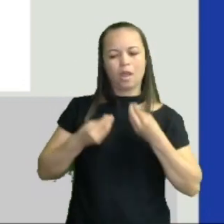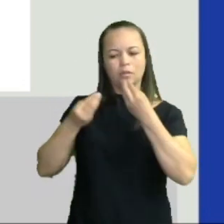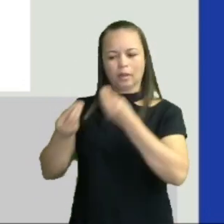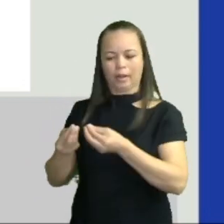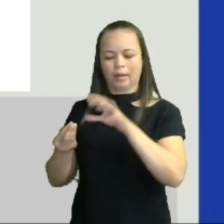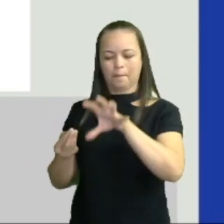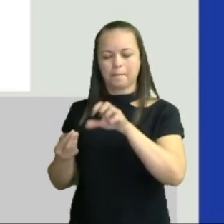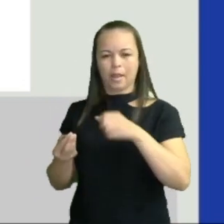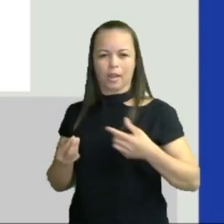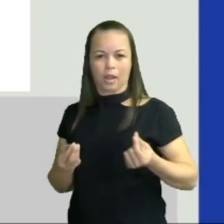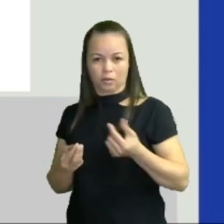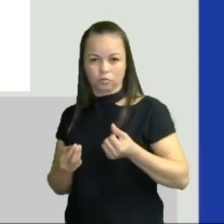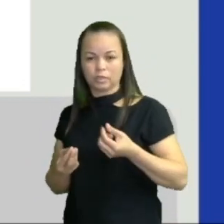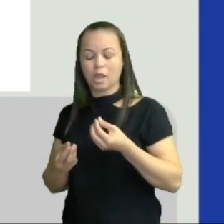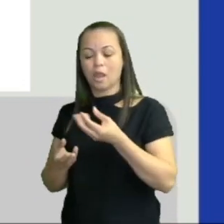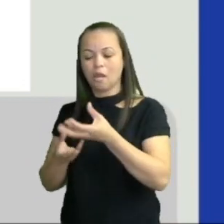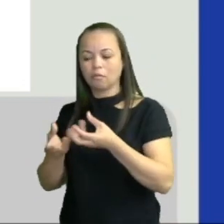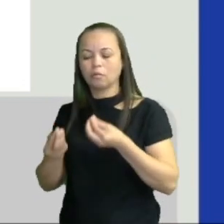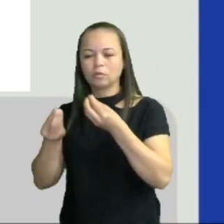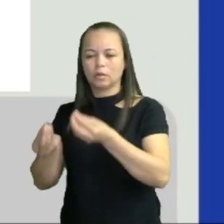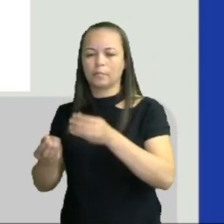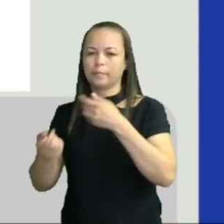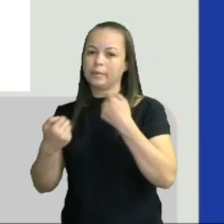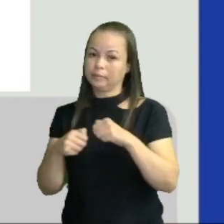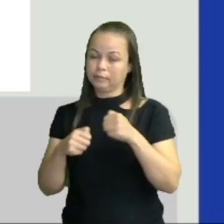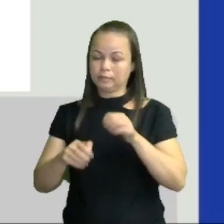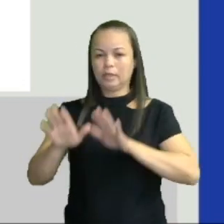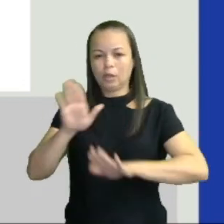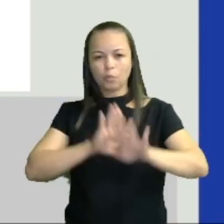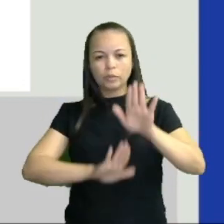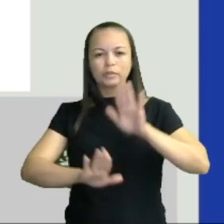as mãos, e nós temos que ter esse cuidado com a nossa